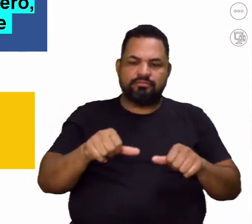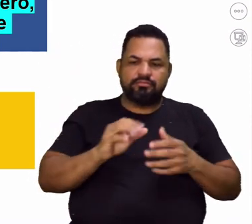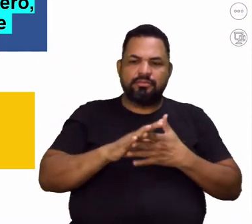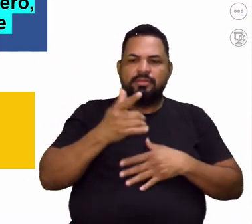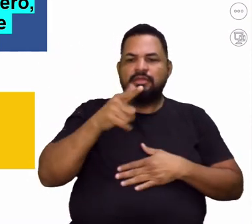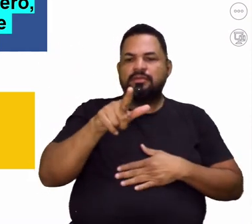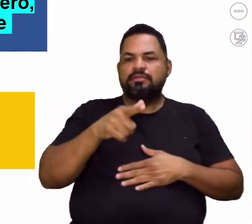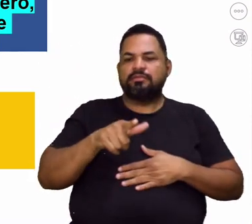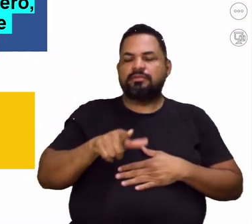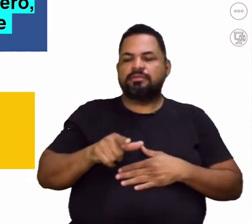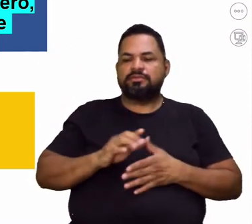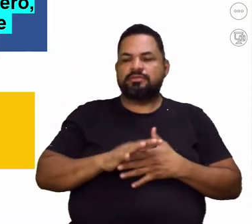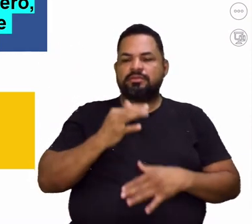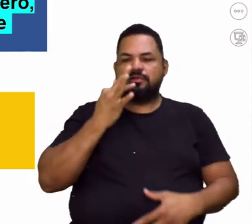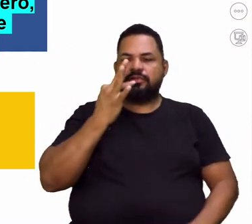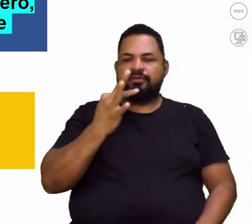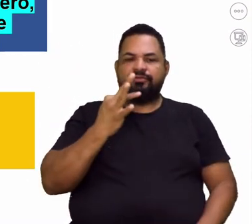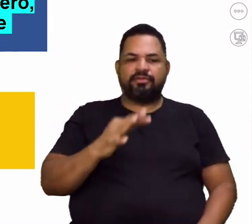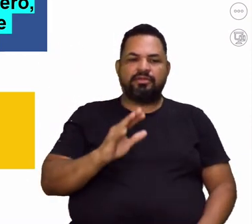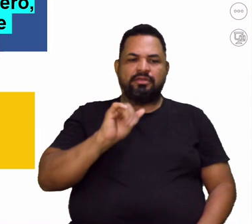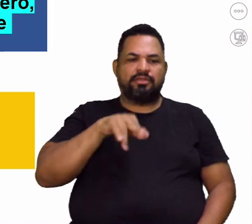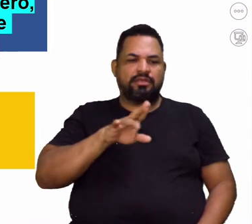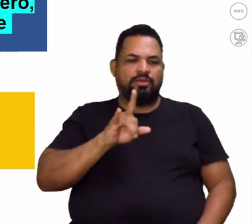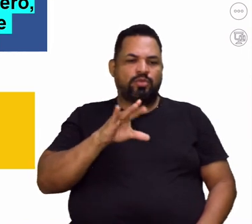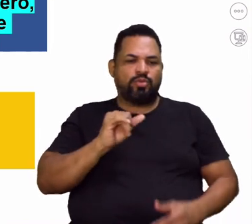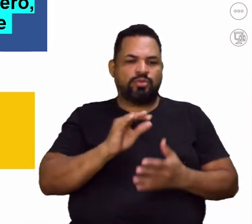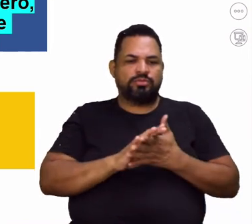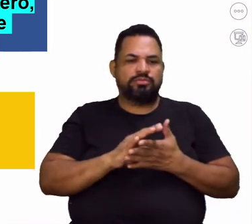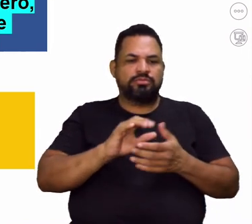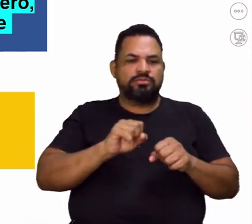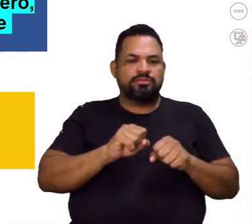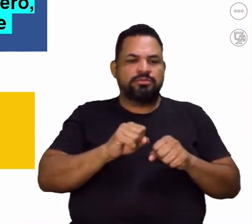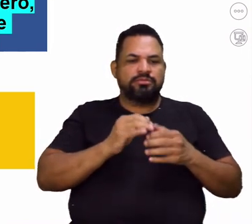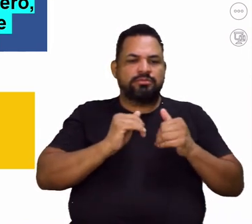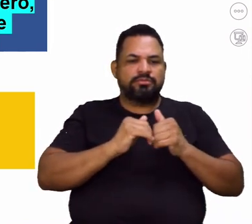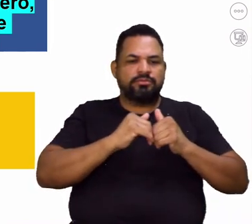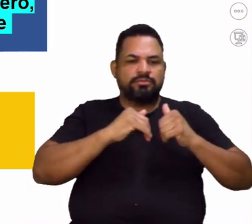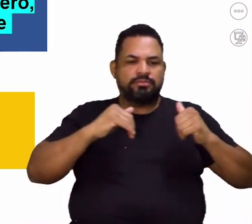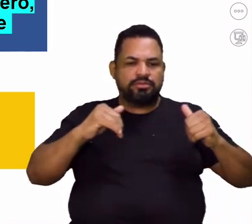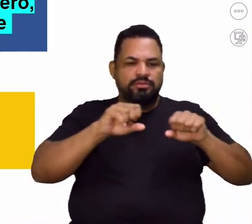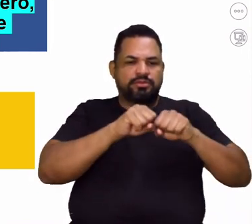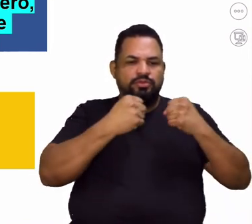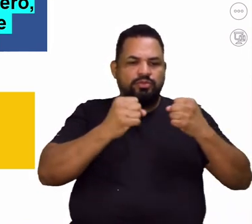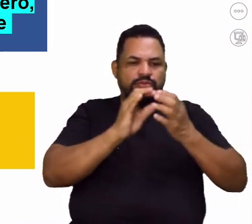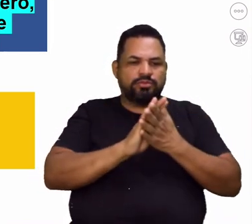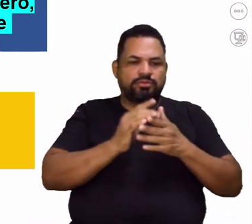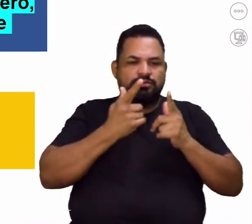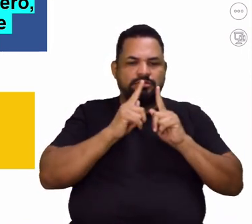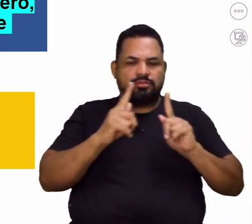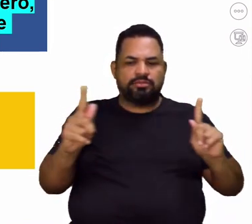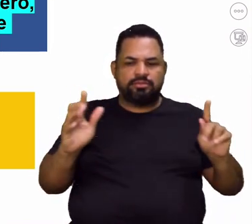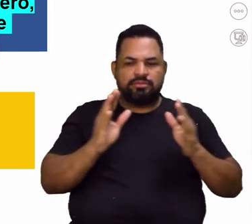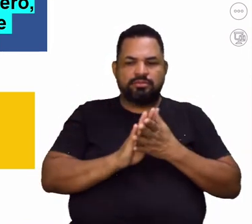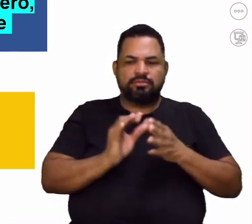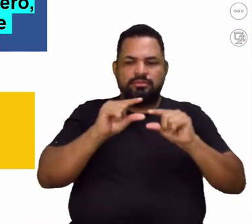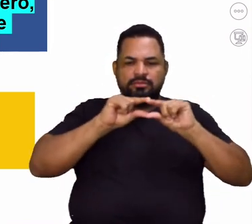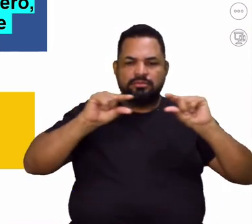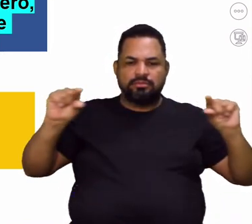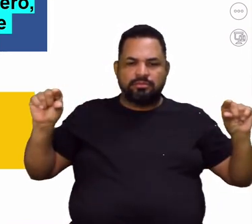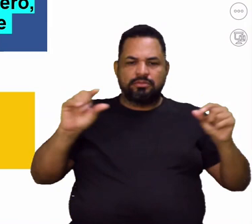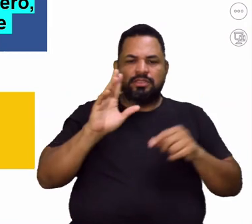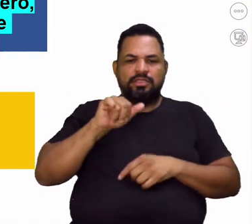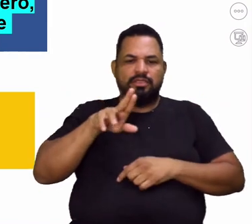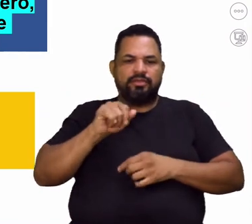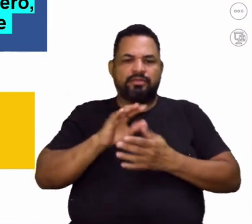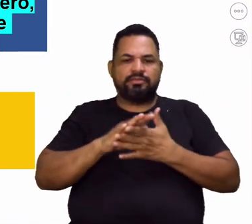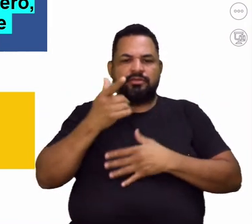do F. Anacoluto consiste na quebra da estruturação da gramática. Anáfora